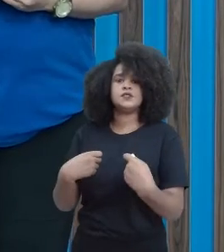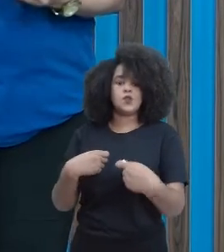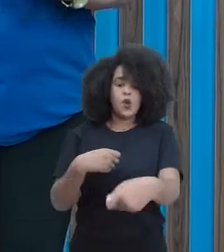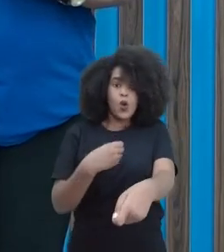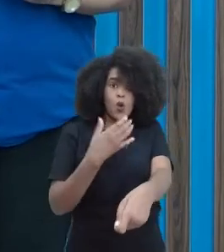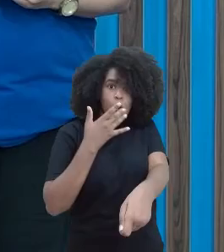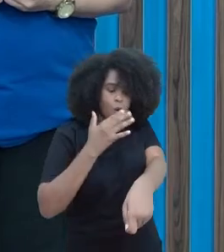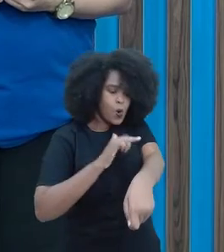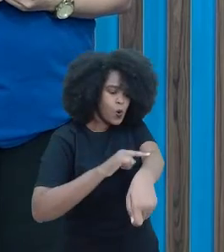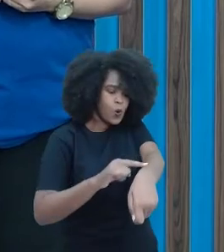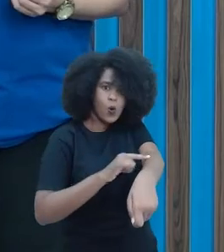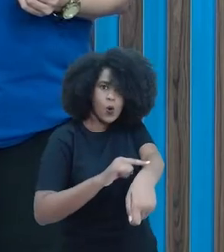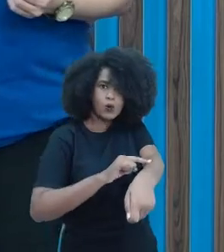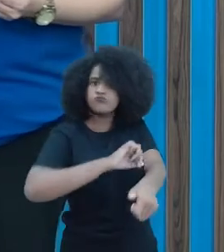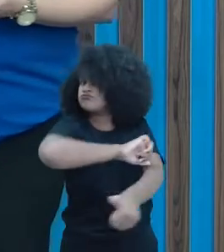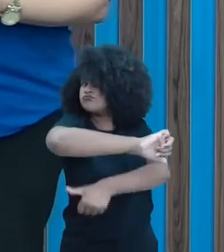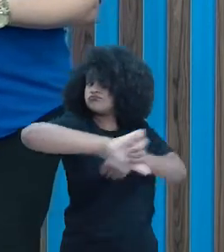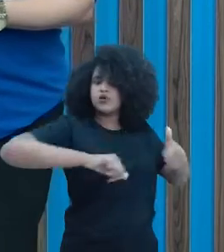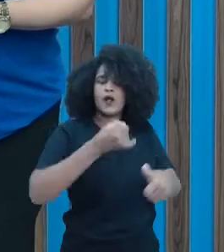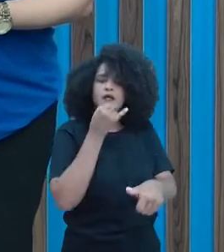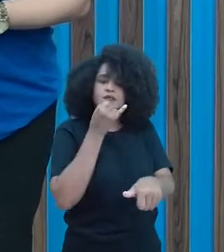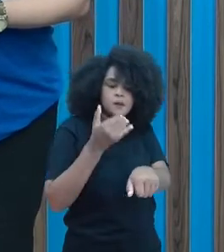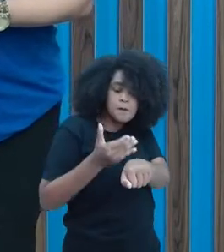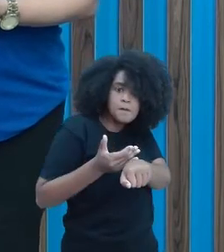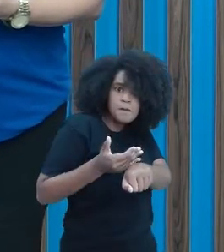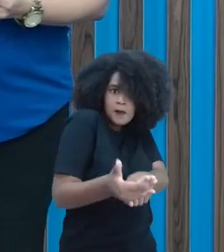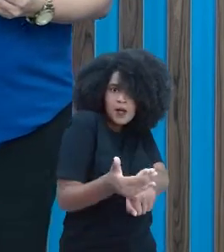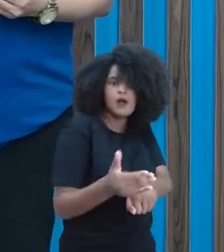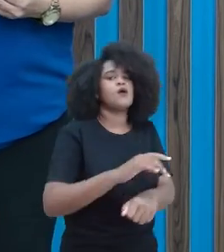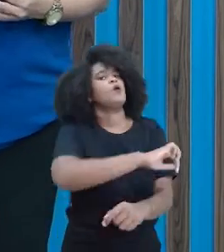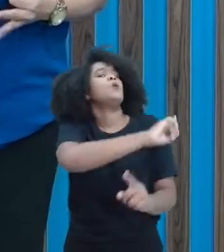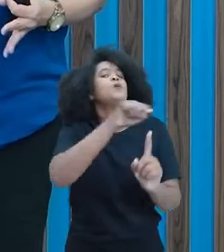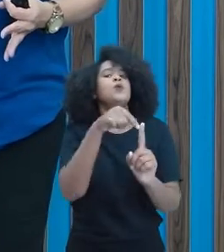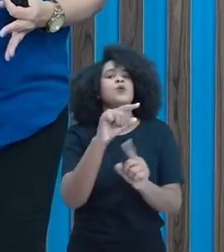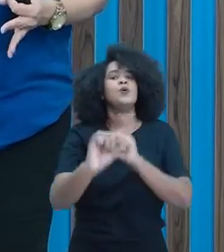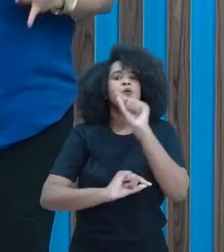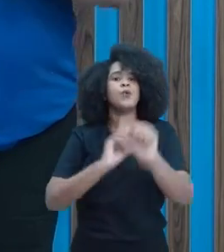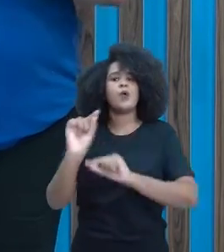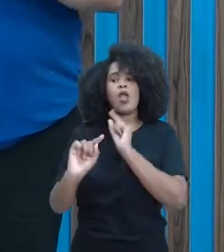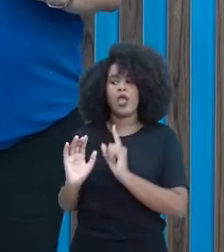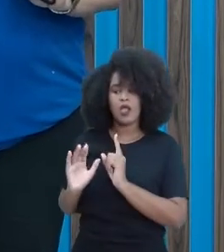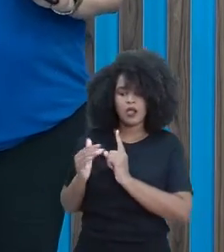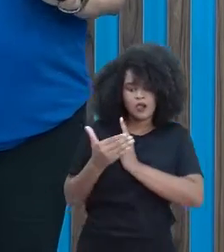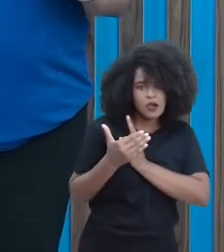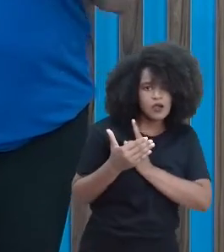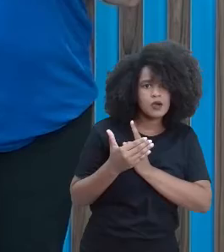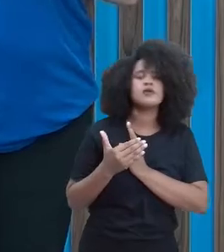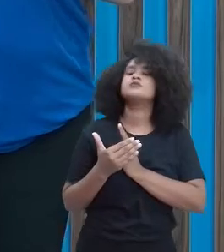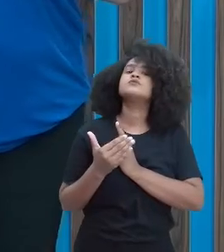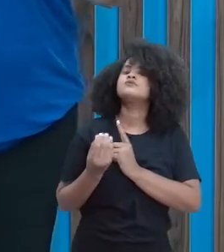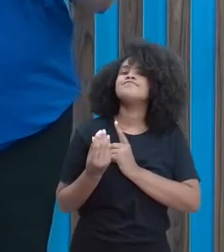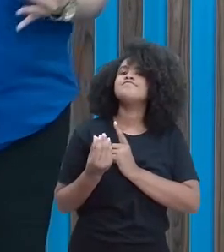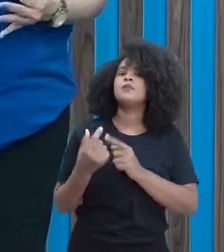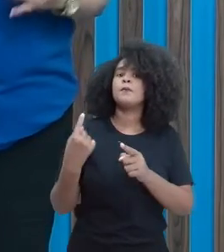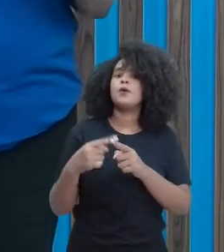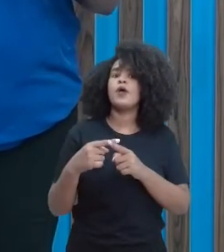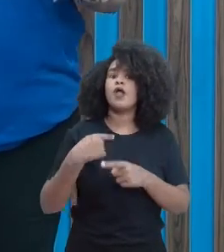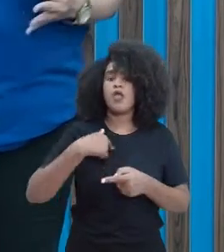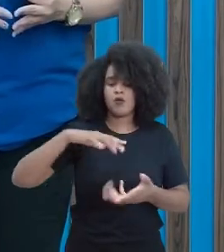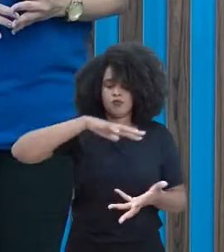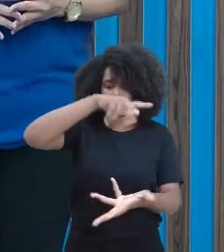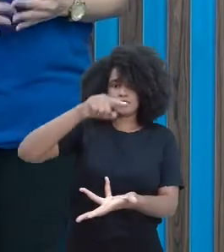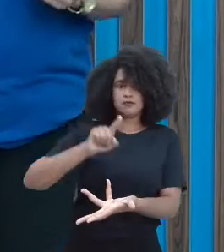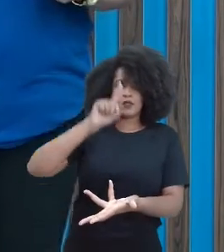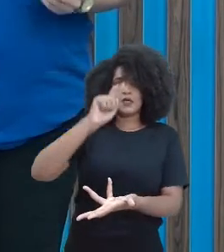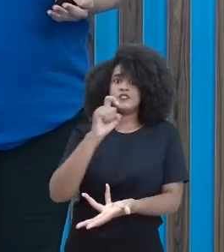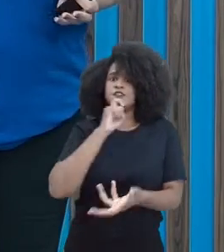cor, eu preciso ficar branco para poder ficar aqui, ó, camuflado no ambiente que eu vivo, porque eu vivo no Ártico, eu vivo no